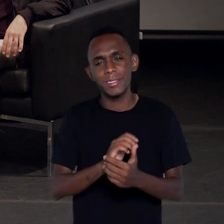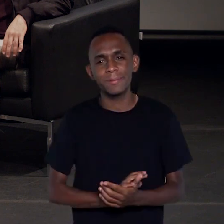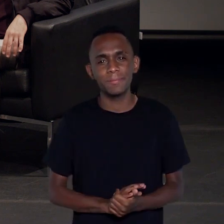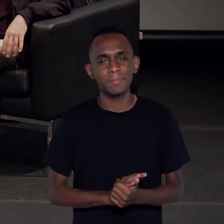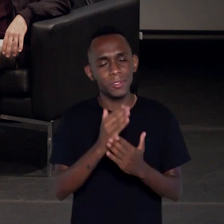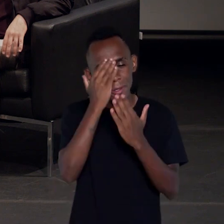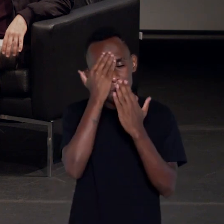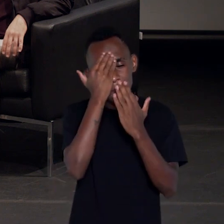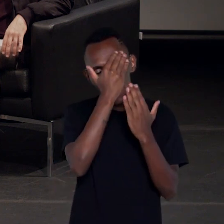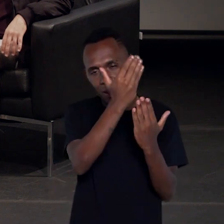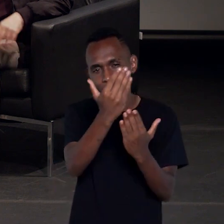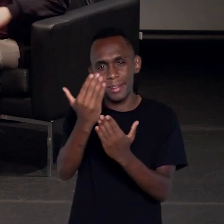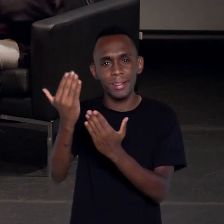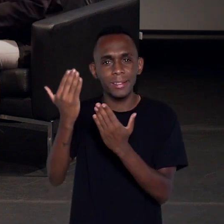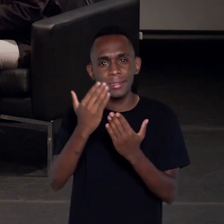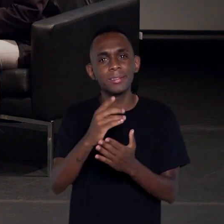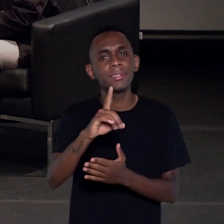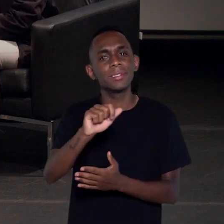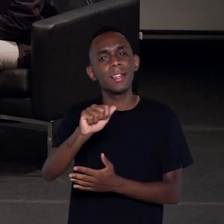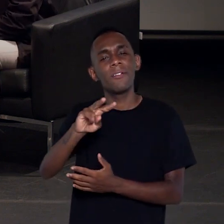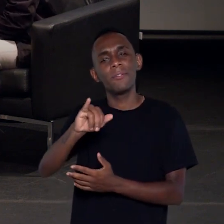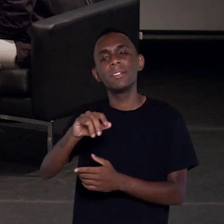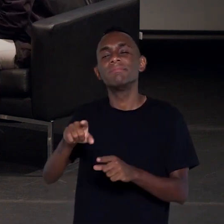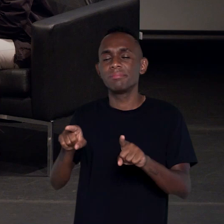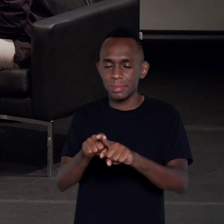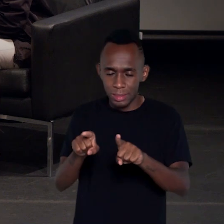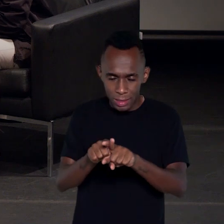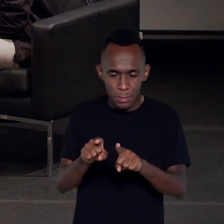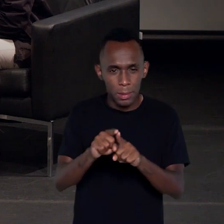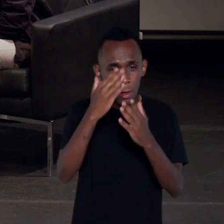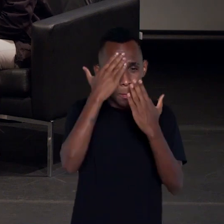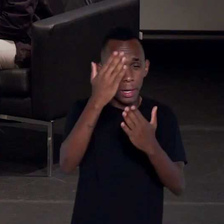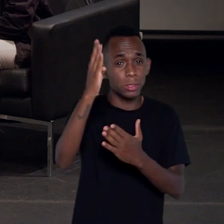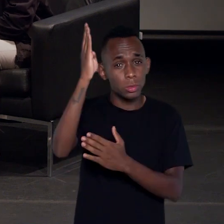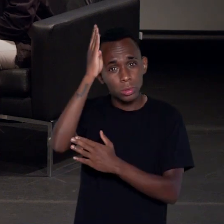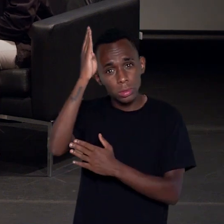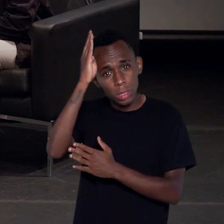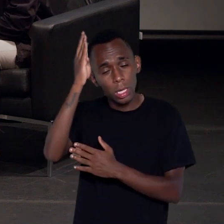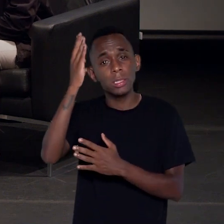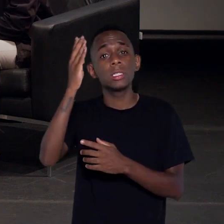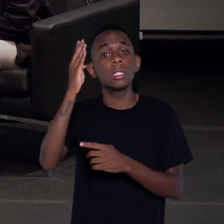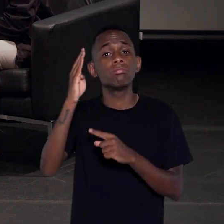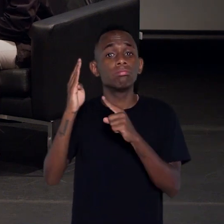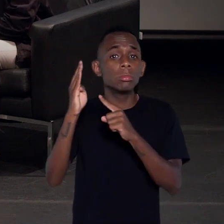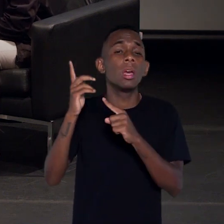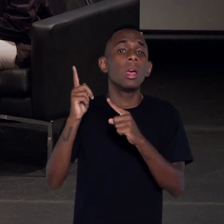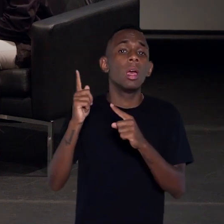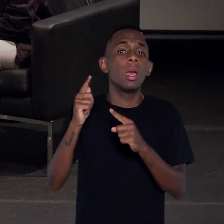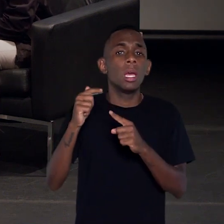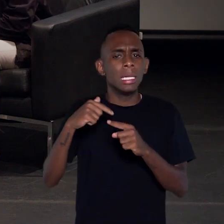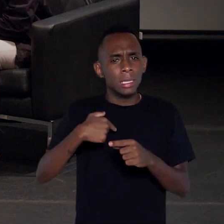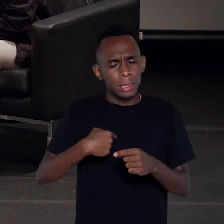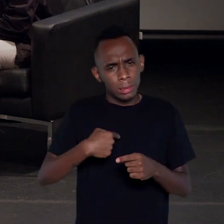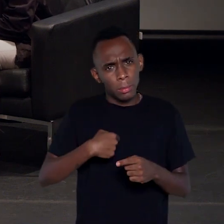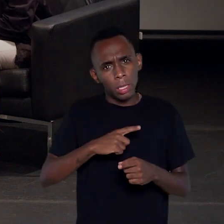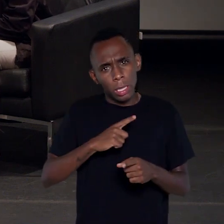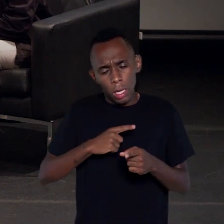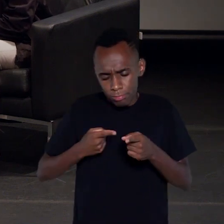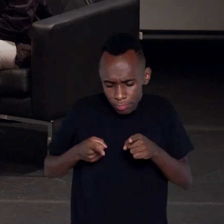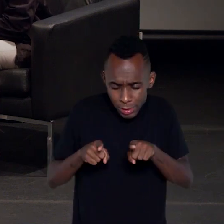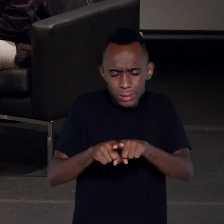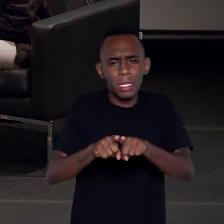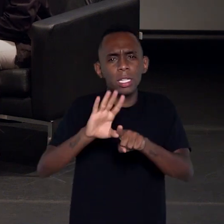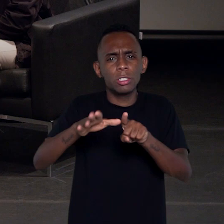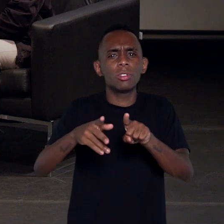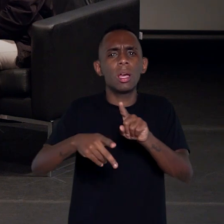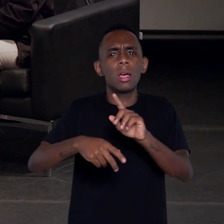demais. Muito obrigado ao povo da Todavia também por participar. Agradeço ao Sesc que tem essa parceria com o